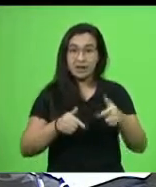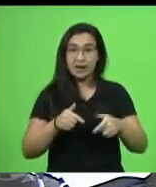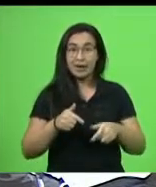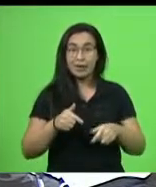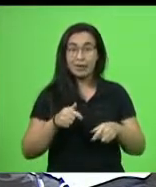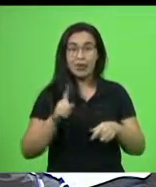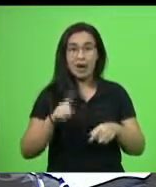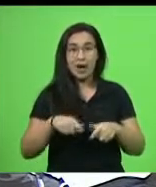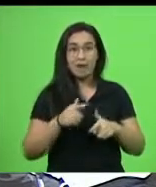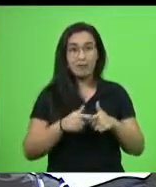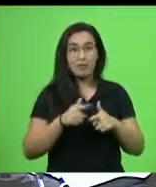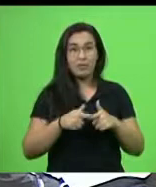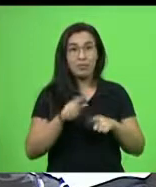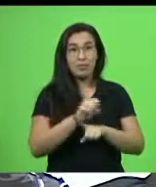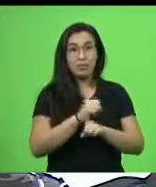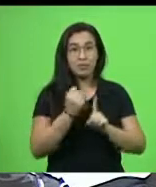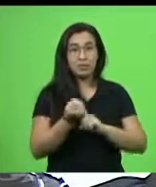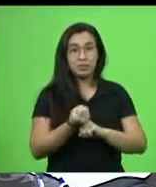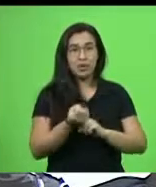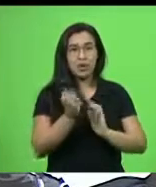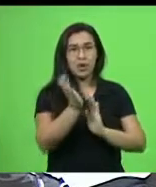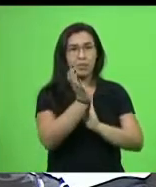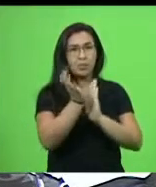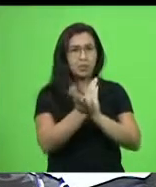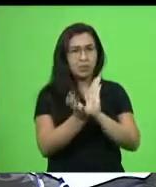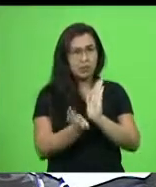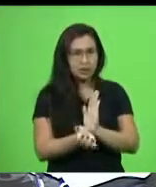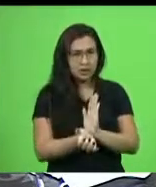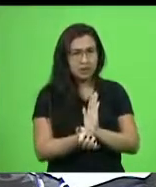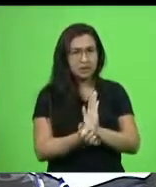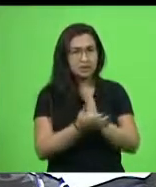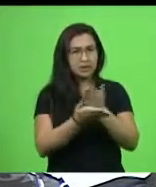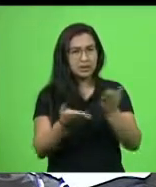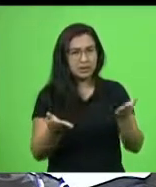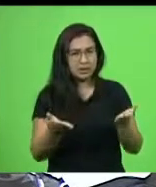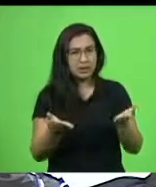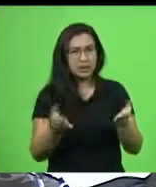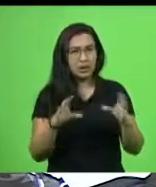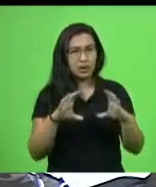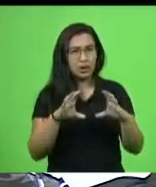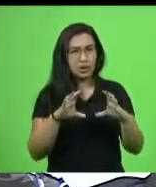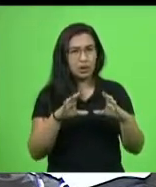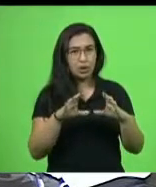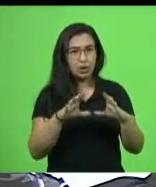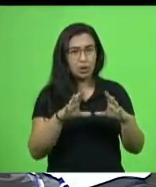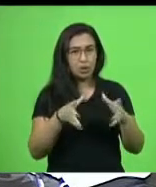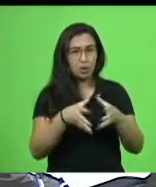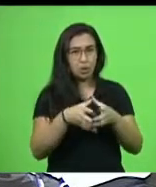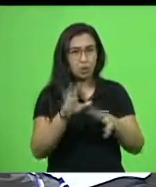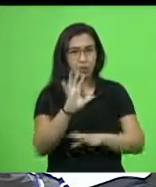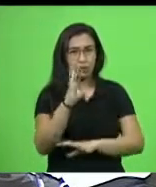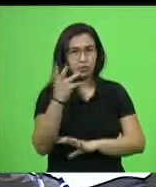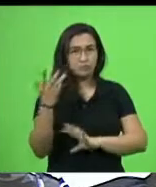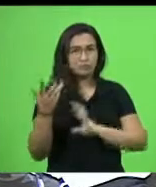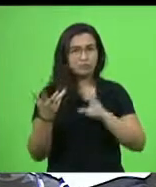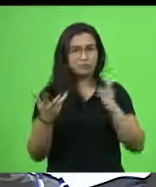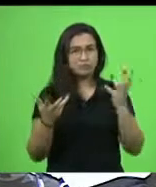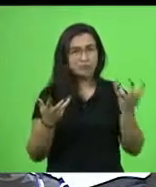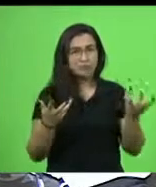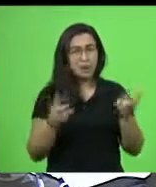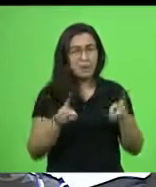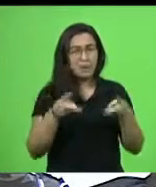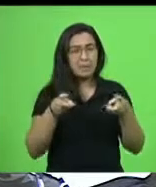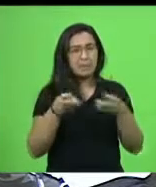E devido à burocracia do setor ambiental, estamos privando milhares de catarinenses necessitados